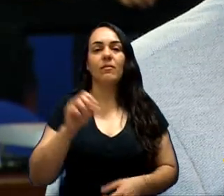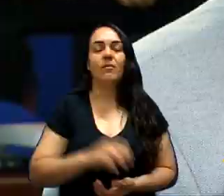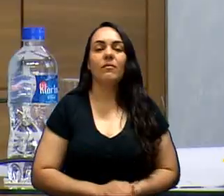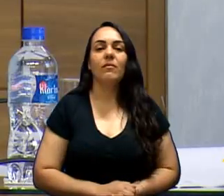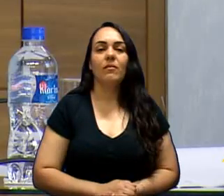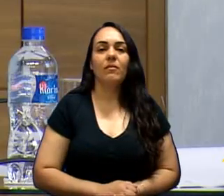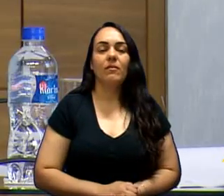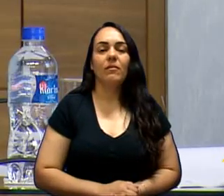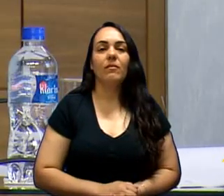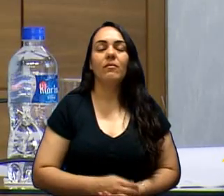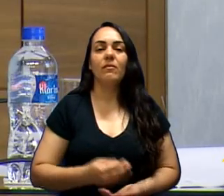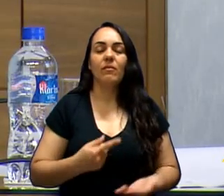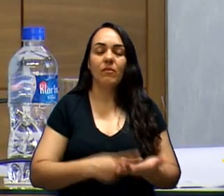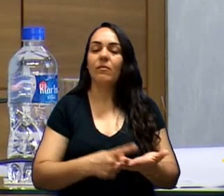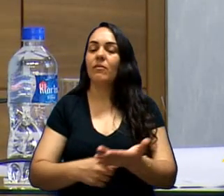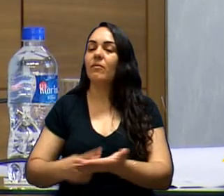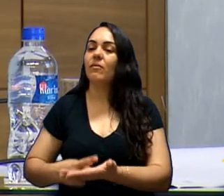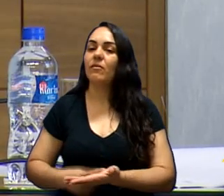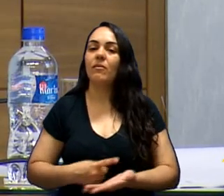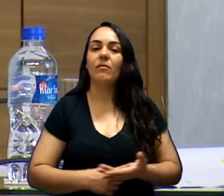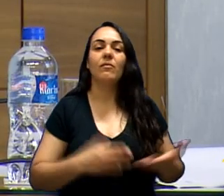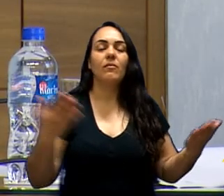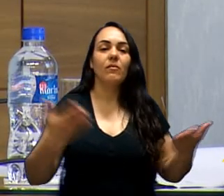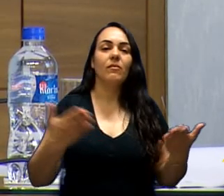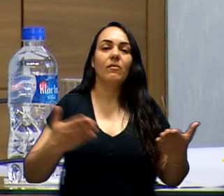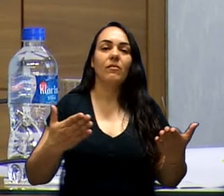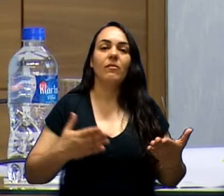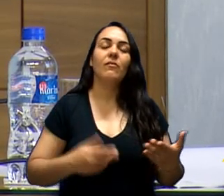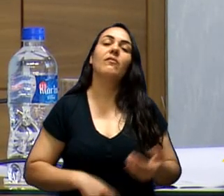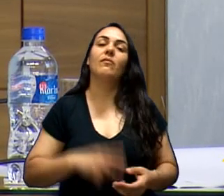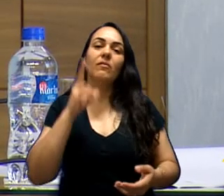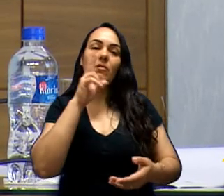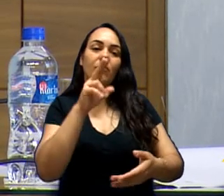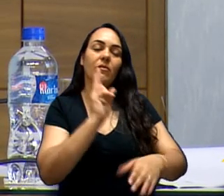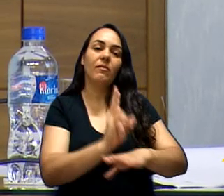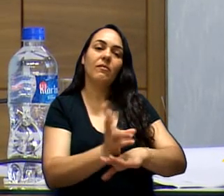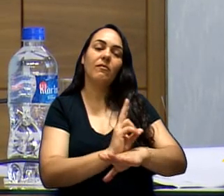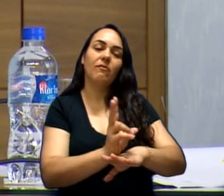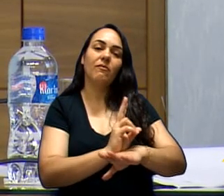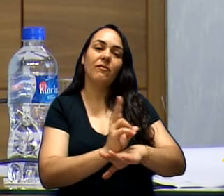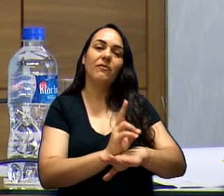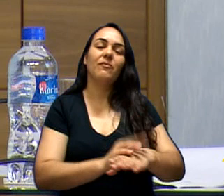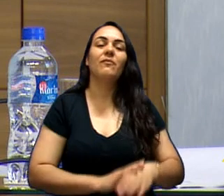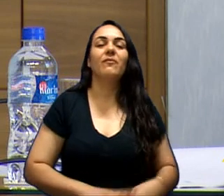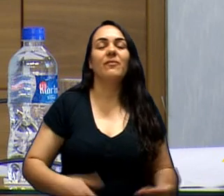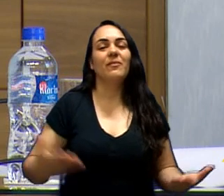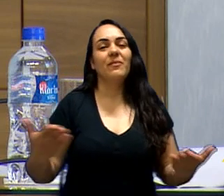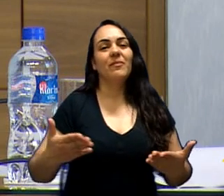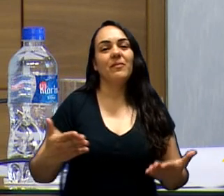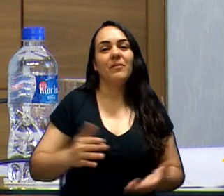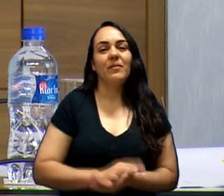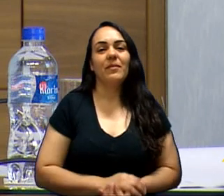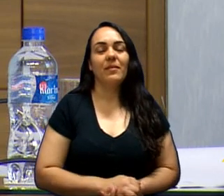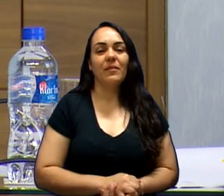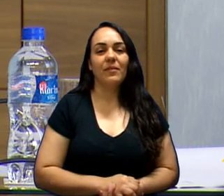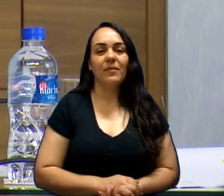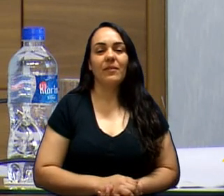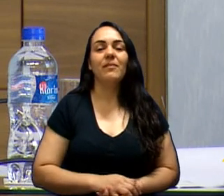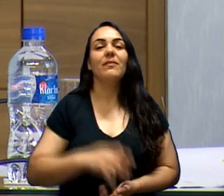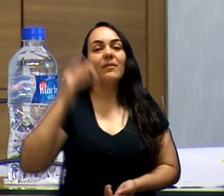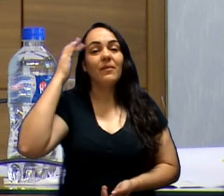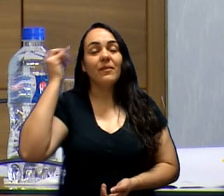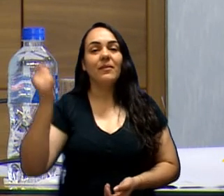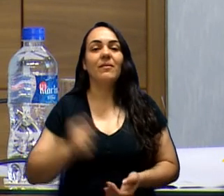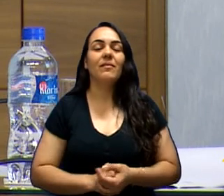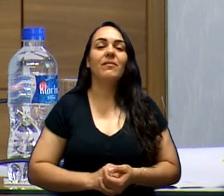Ok. Todos convidados para hoje, sala 8. Amanhã, desculpa, vereadora. Amanhã,